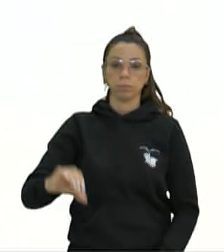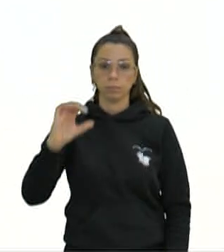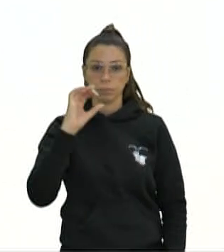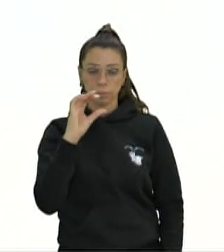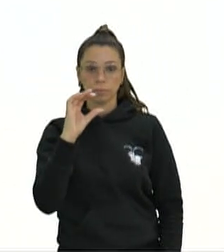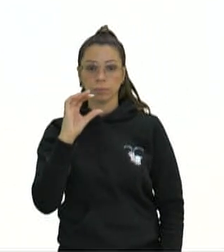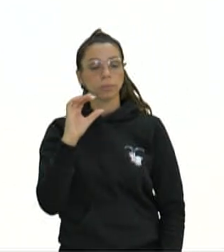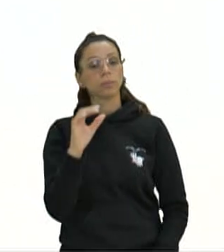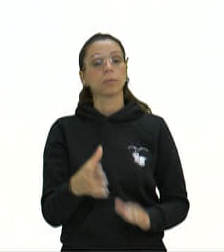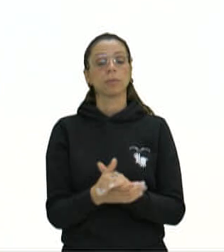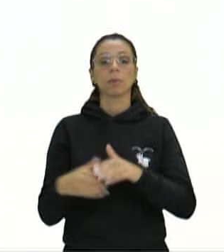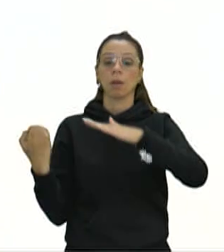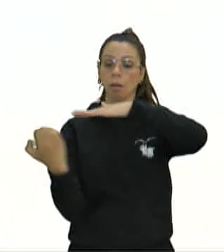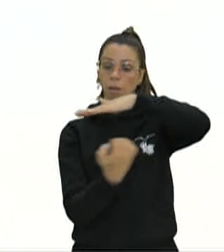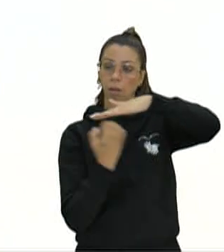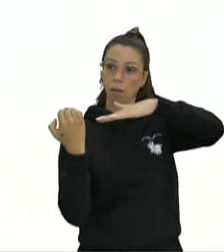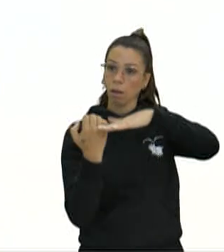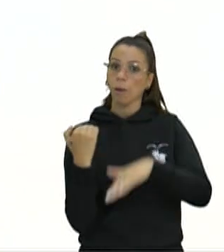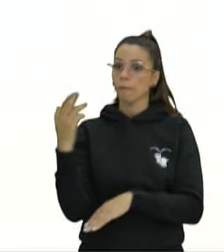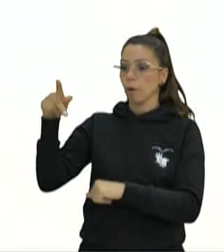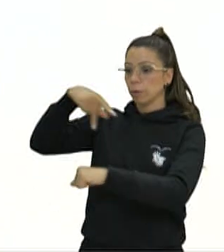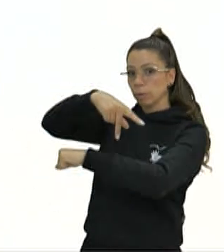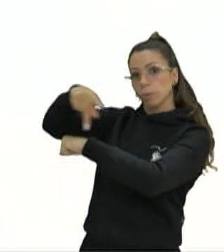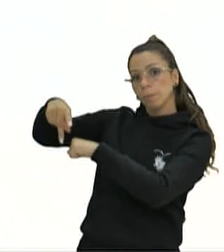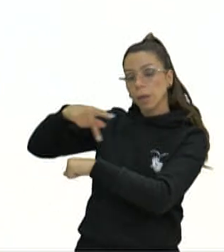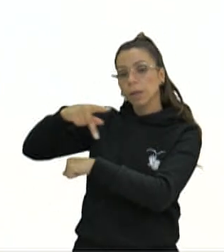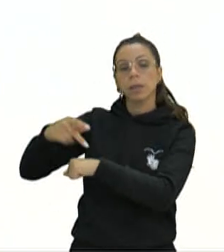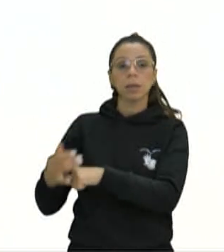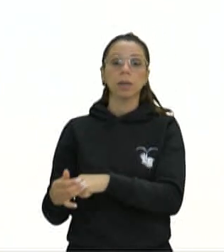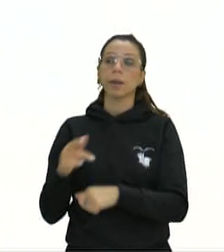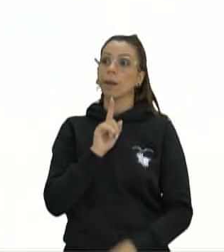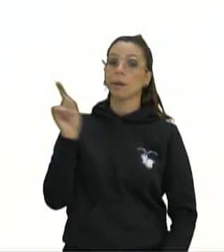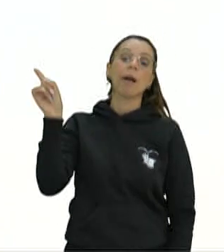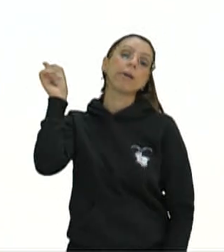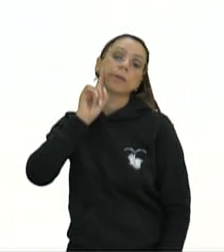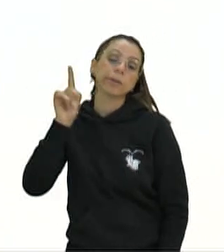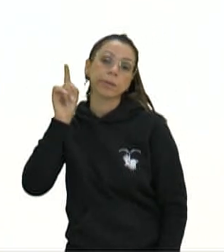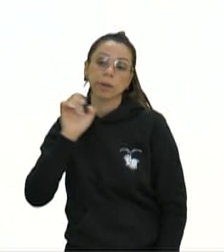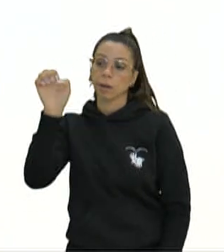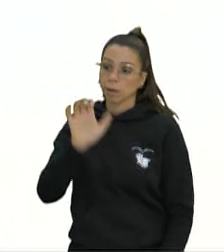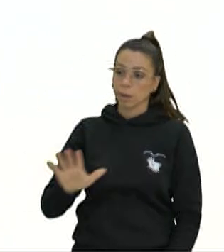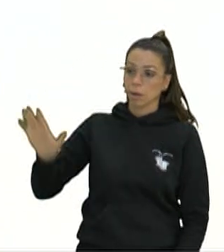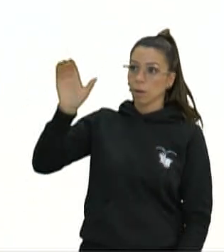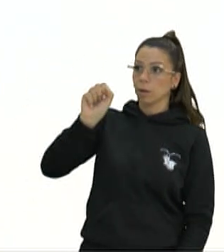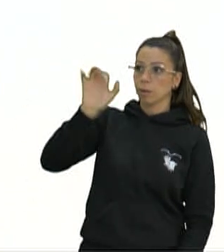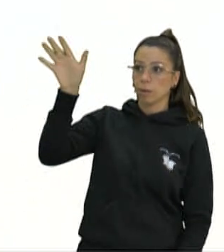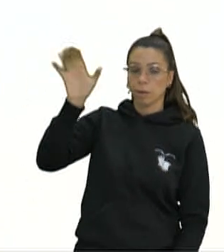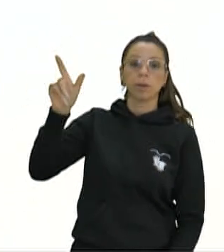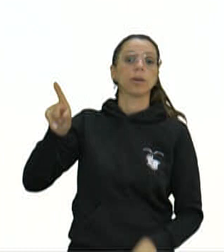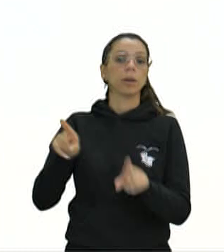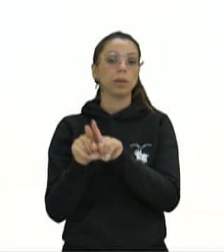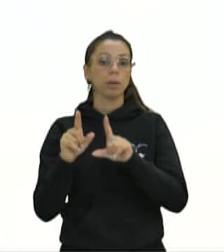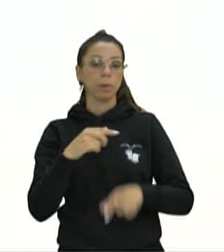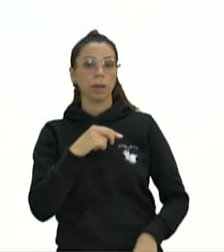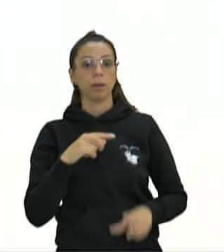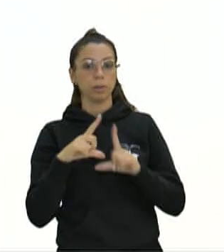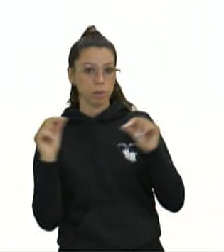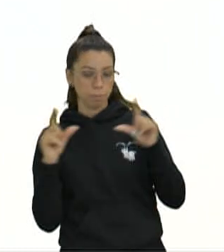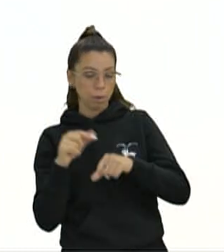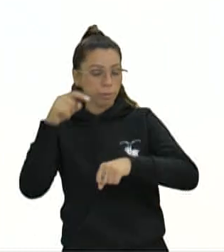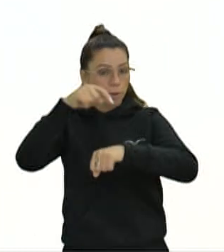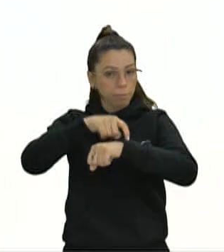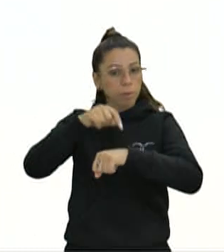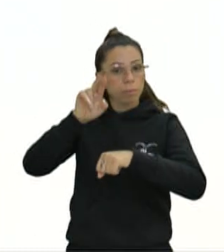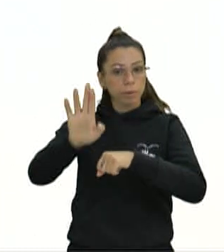as sedes das empresas transnacionais mencionadas são os Estados Unidos, Europa Ocidental e Japão. Então, um tempinho aí para